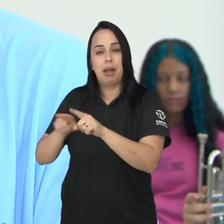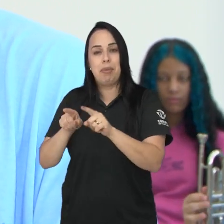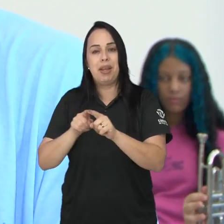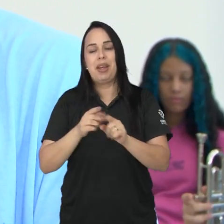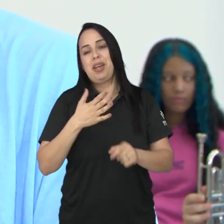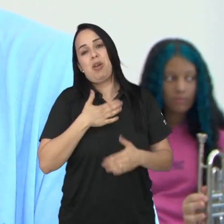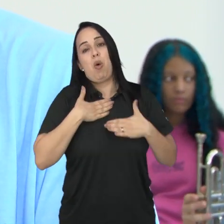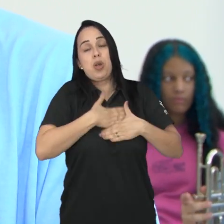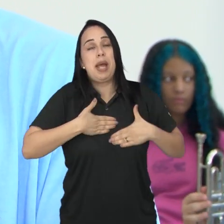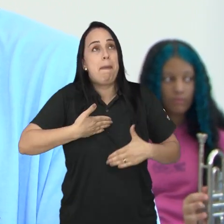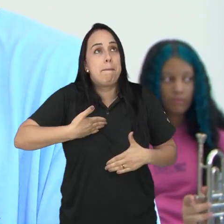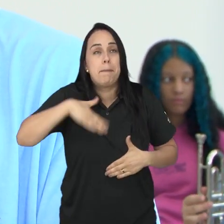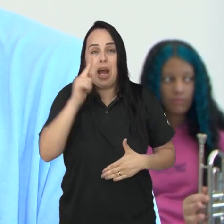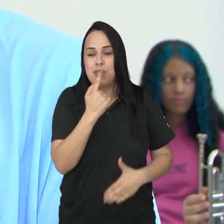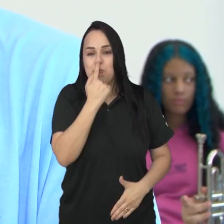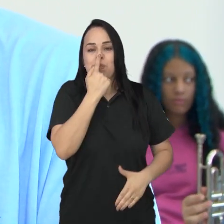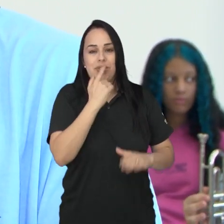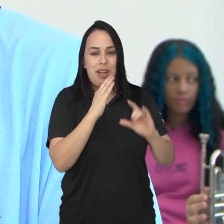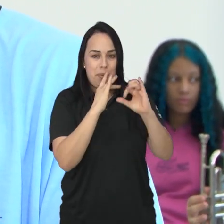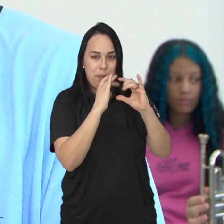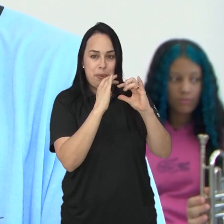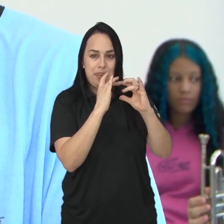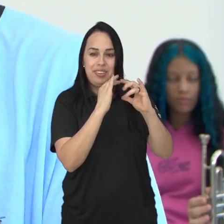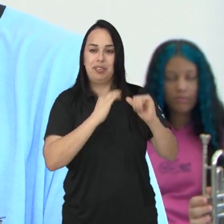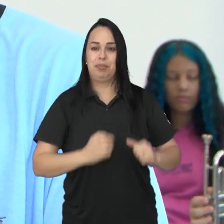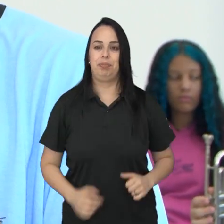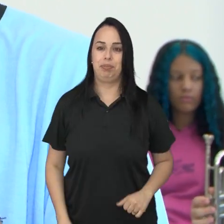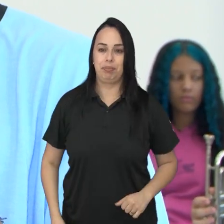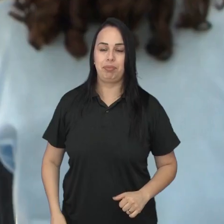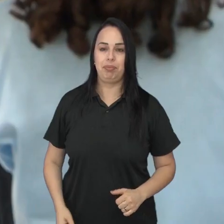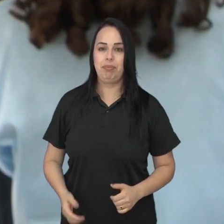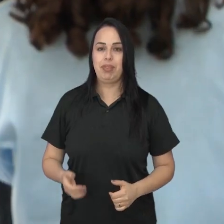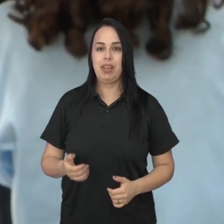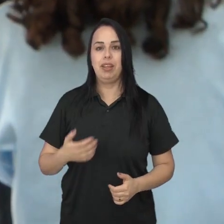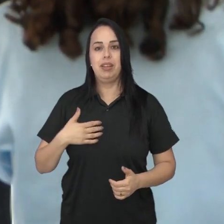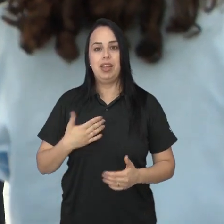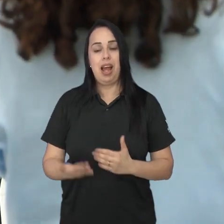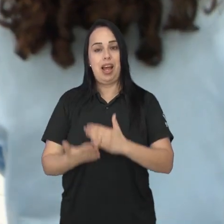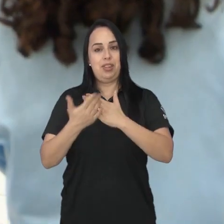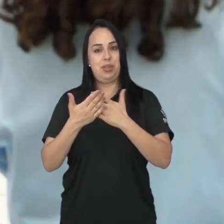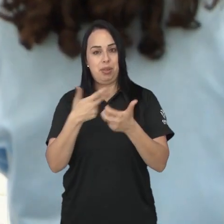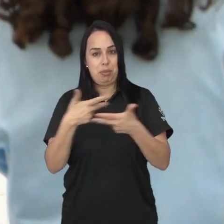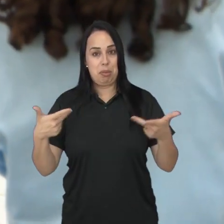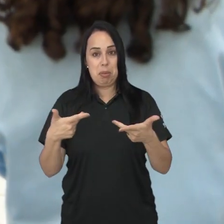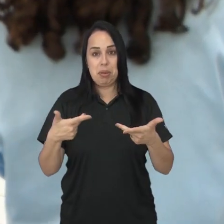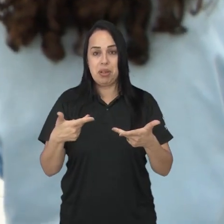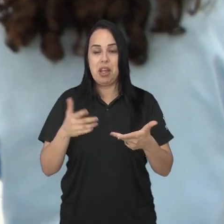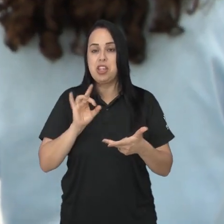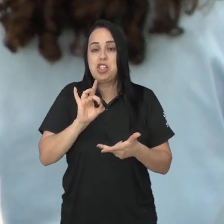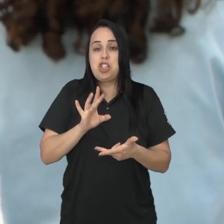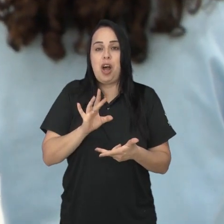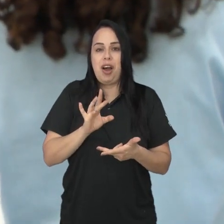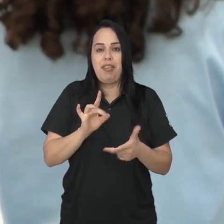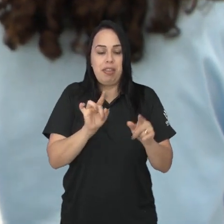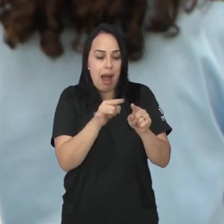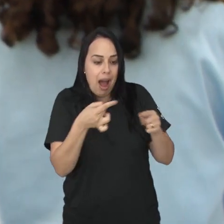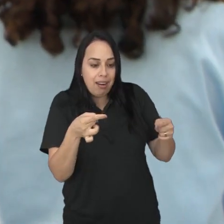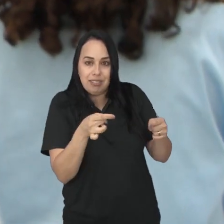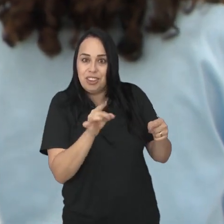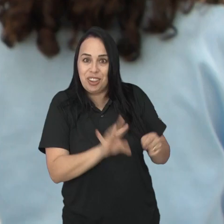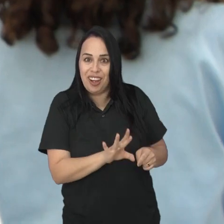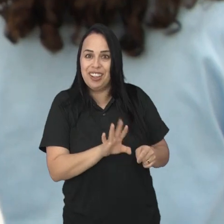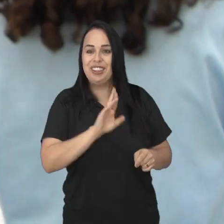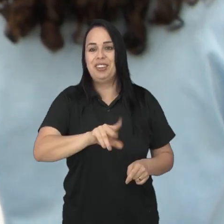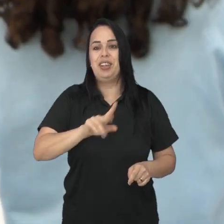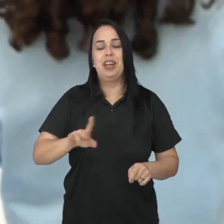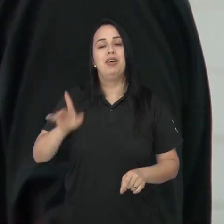o que eu mais gostei é isso que eu toco hoje em dia, que é o trompete. Os benefícios das oficinas não se restringem apenas à área